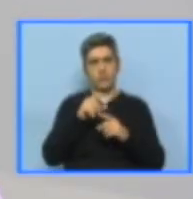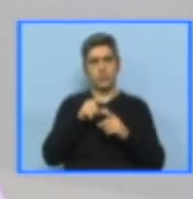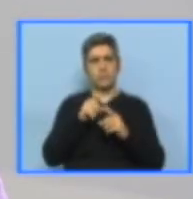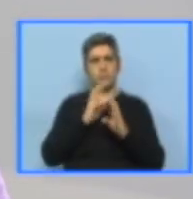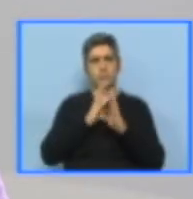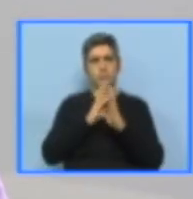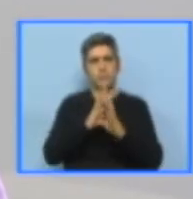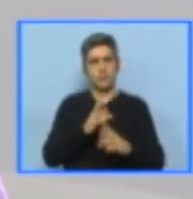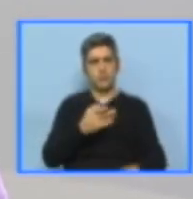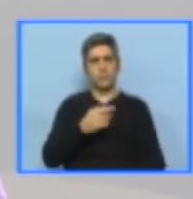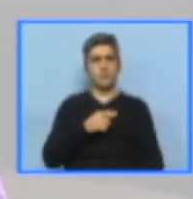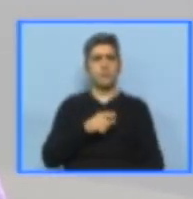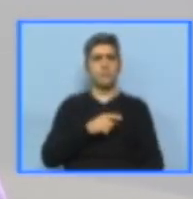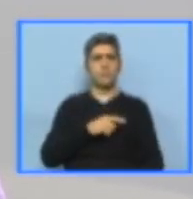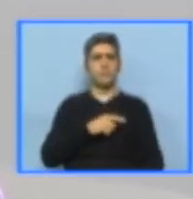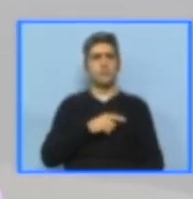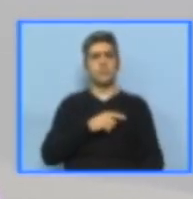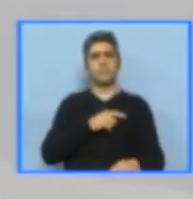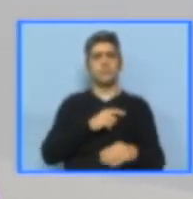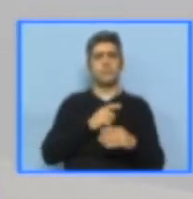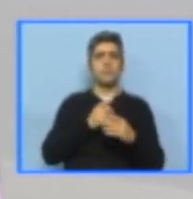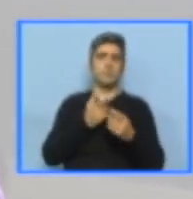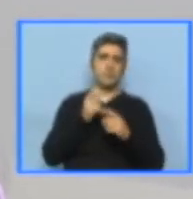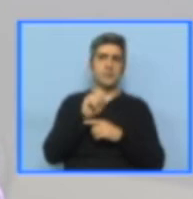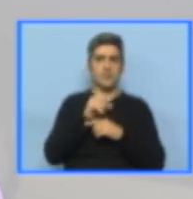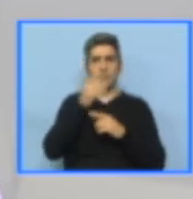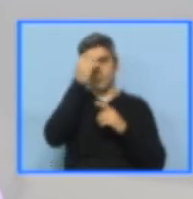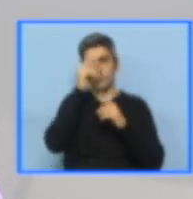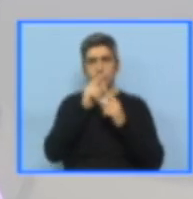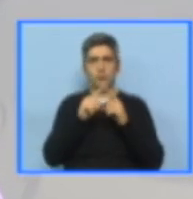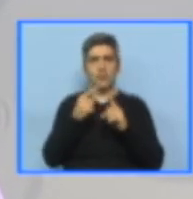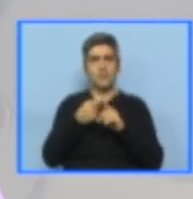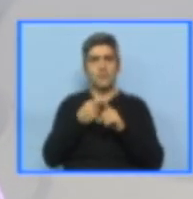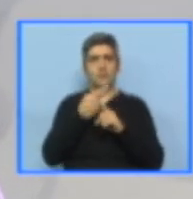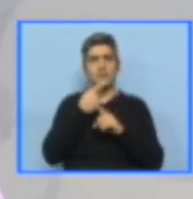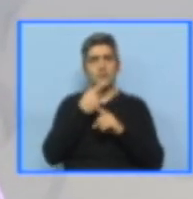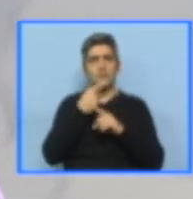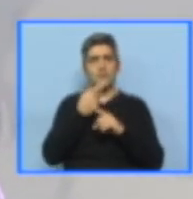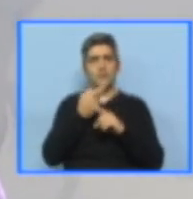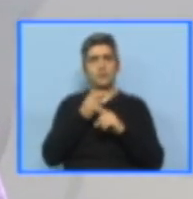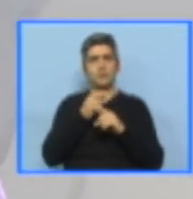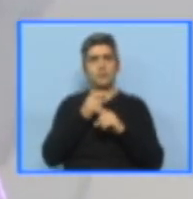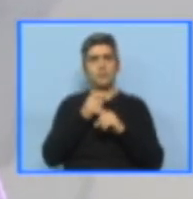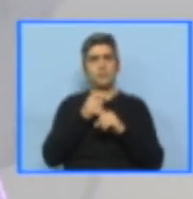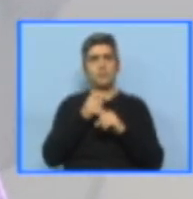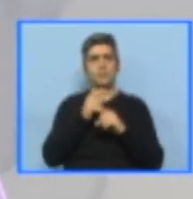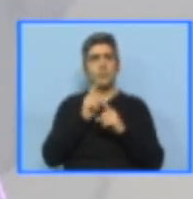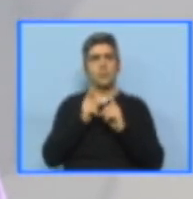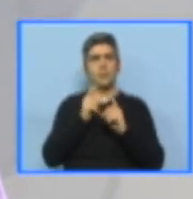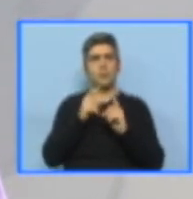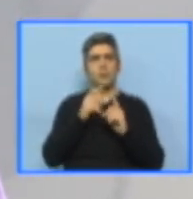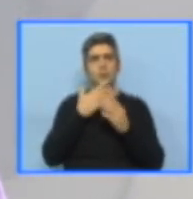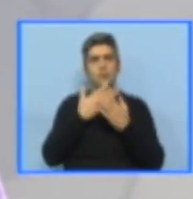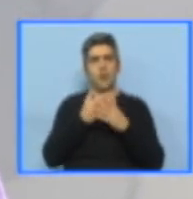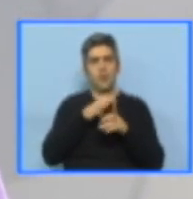fenómeno? Em relação a este fenómeno, sim. É muito interessante perceber o que é que leva estas